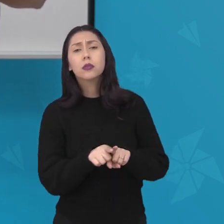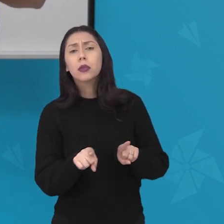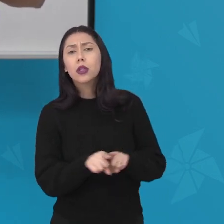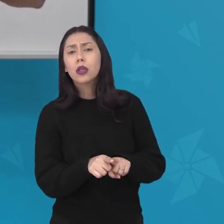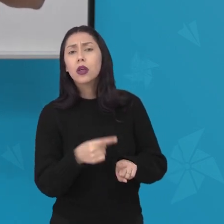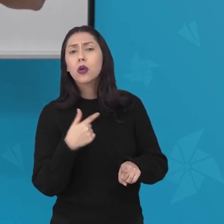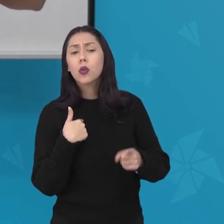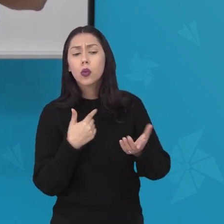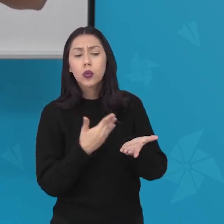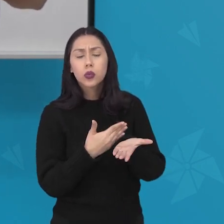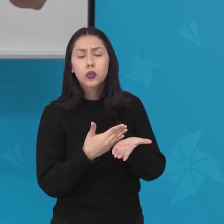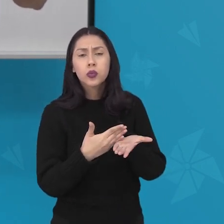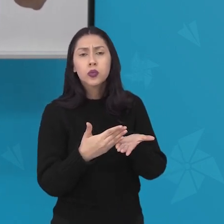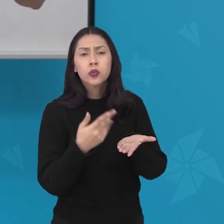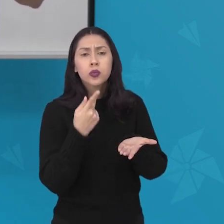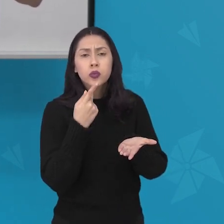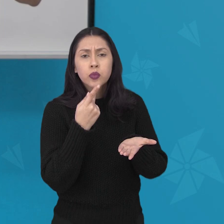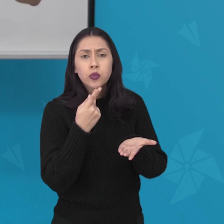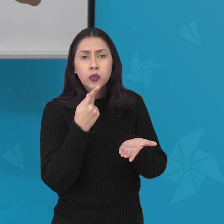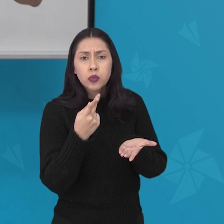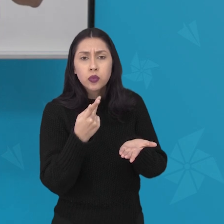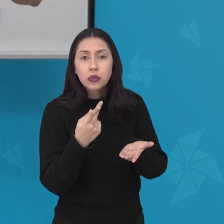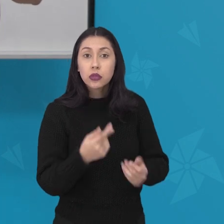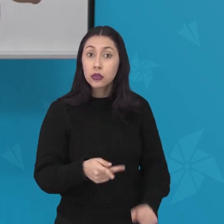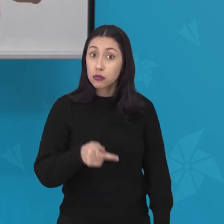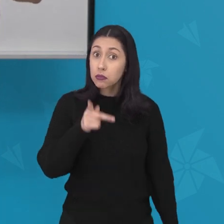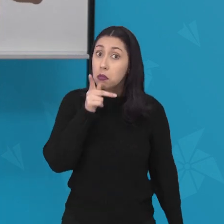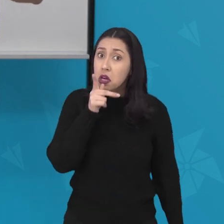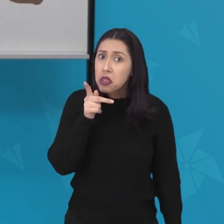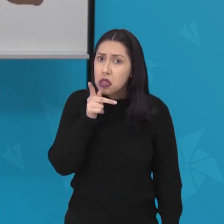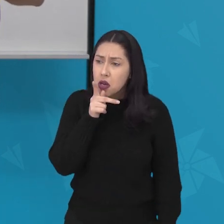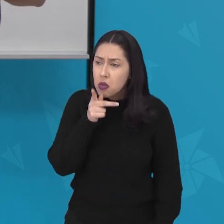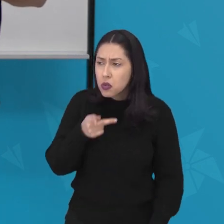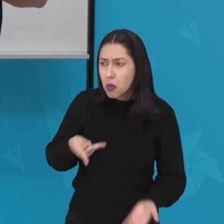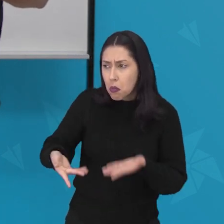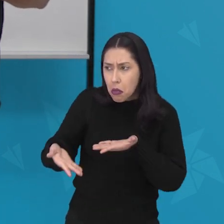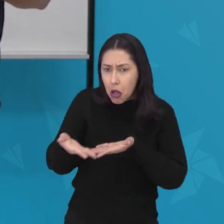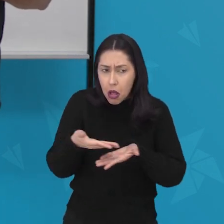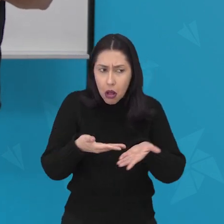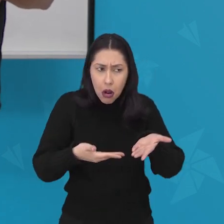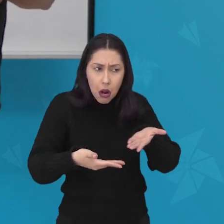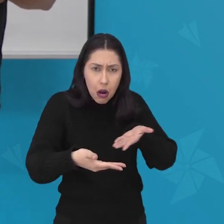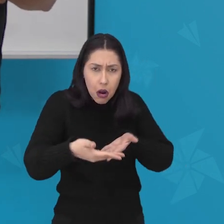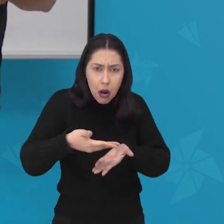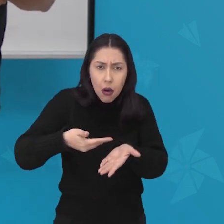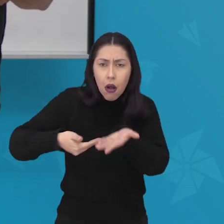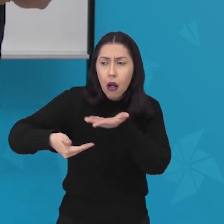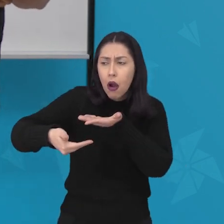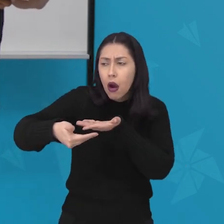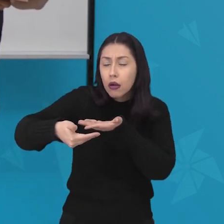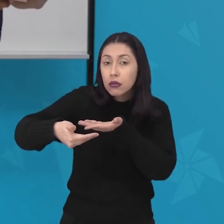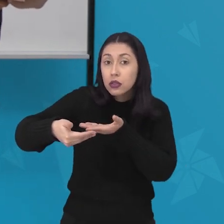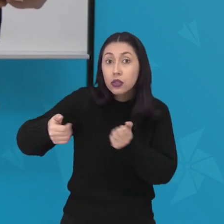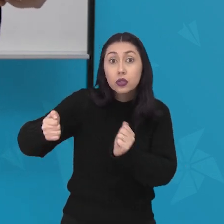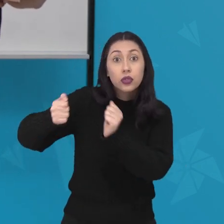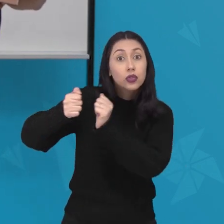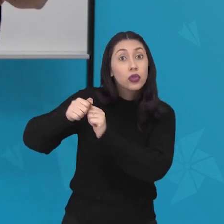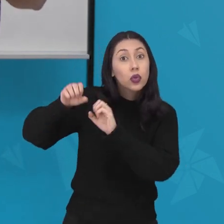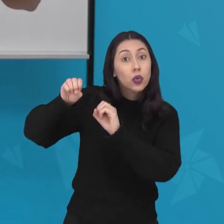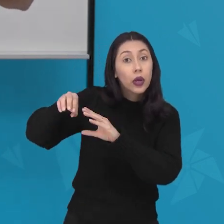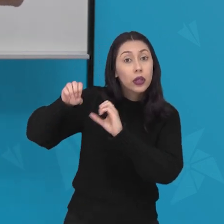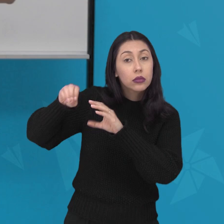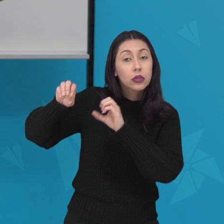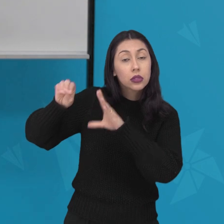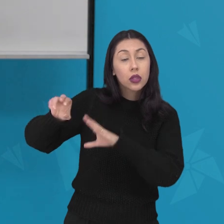início da minha fala, Platão está articulando a filosofia com a nossa educação ou